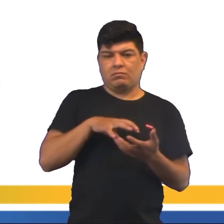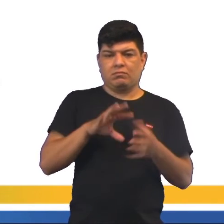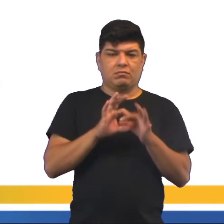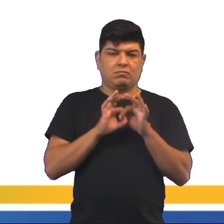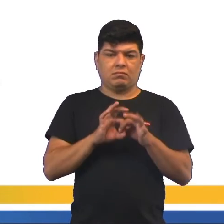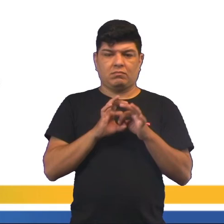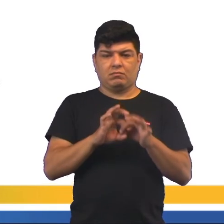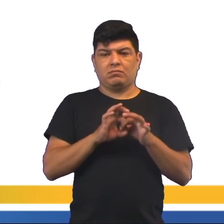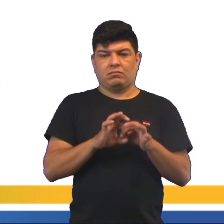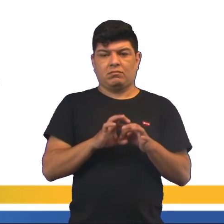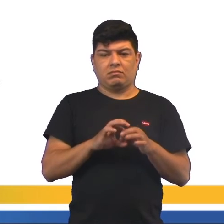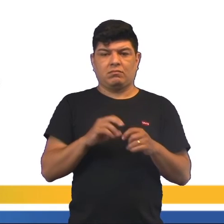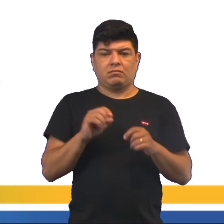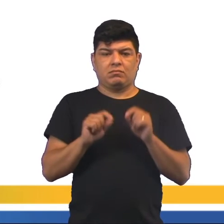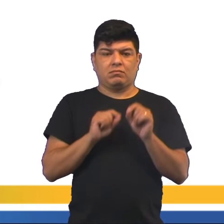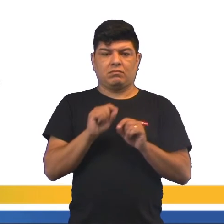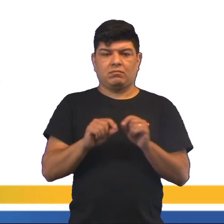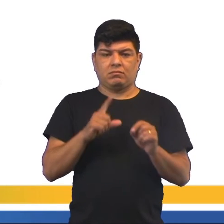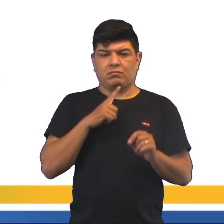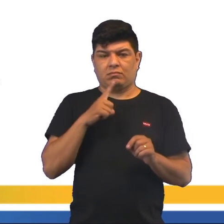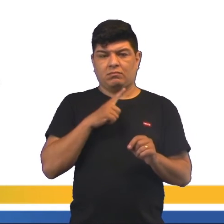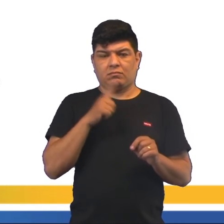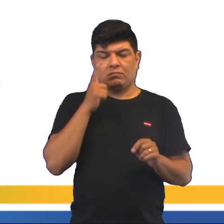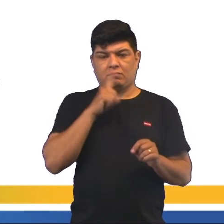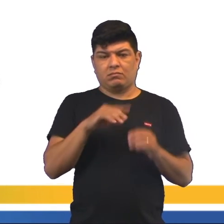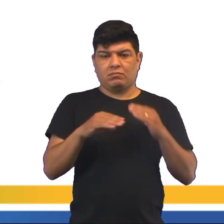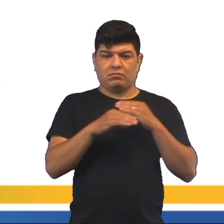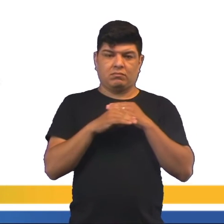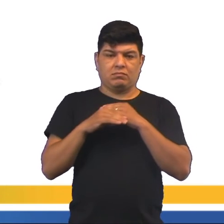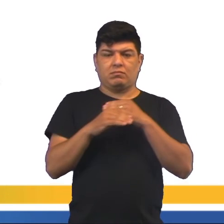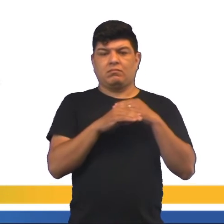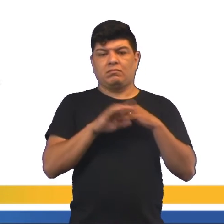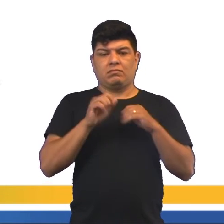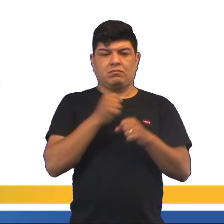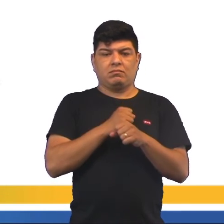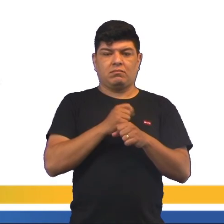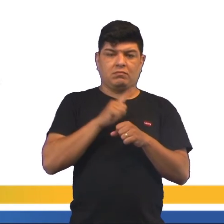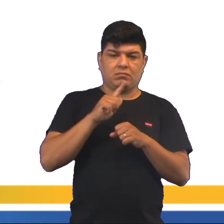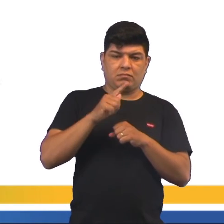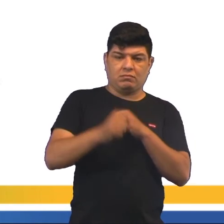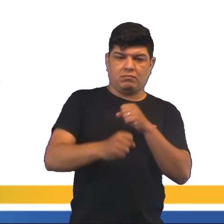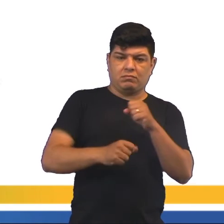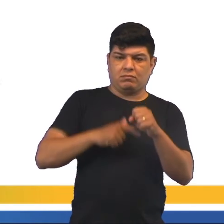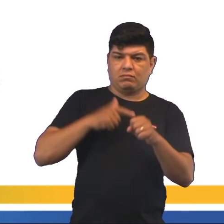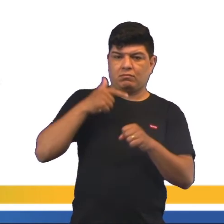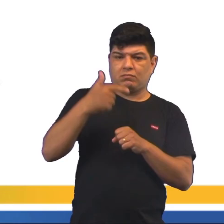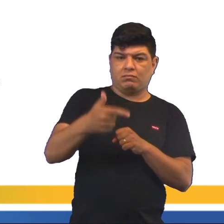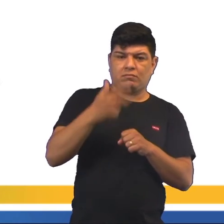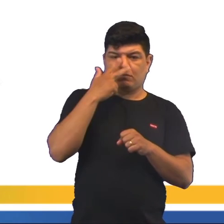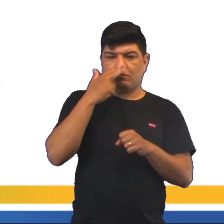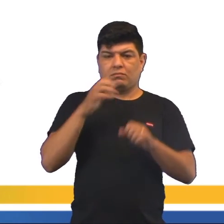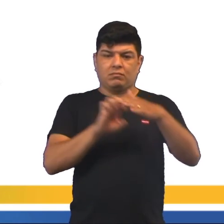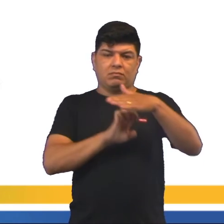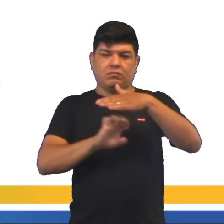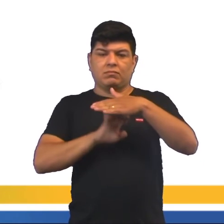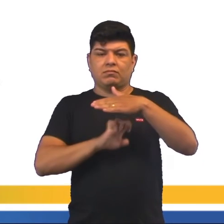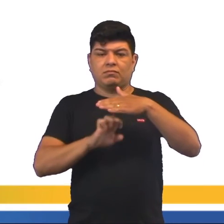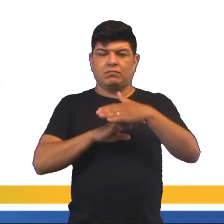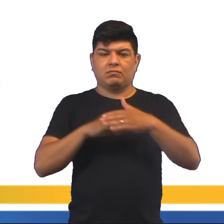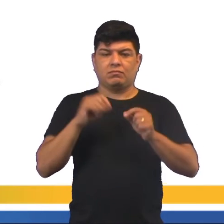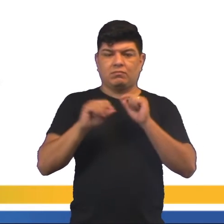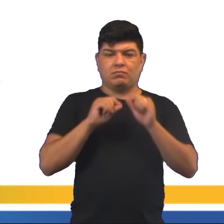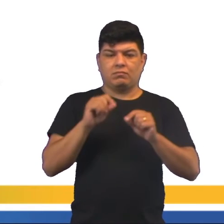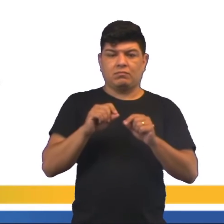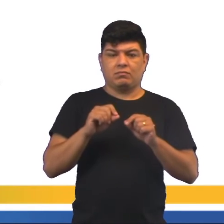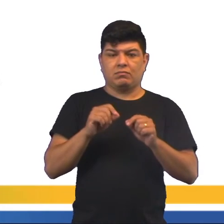um mesmo motor com o intuito de obter o sincronismo. Um ano depois, a mesma empresa lança o